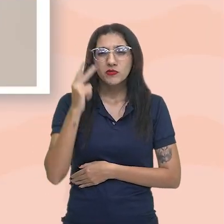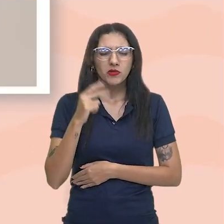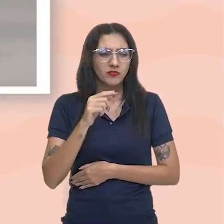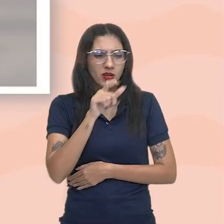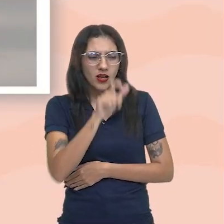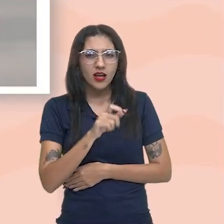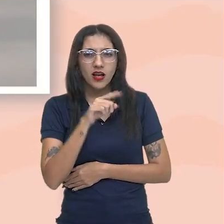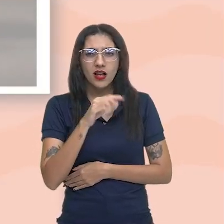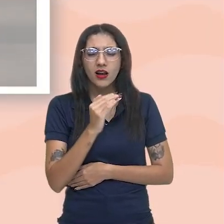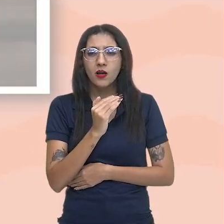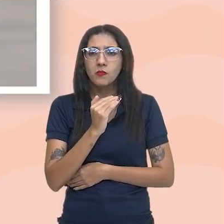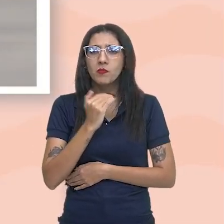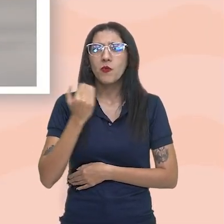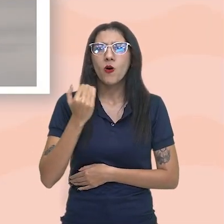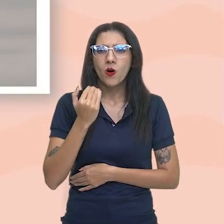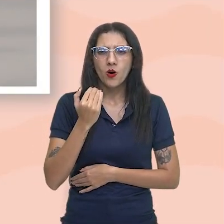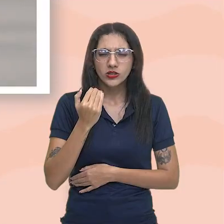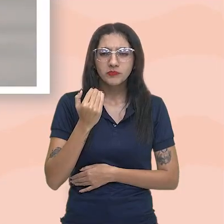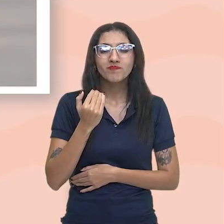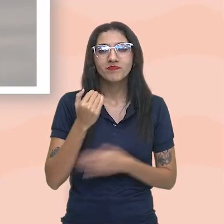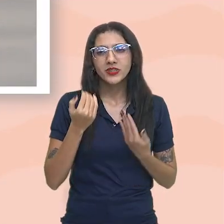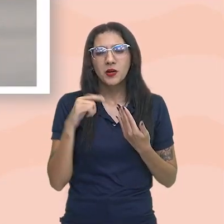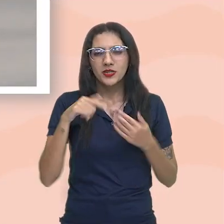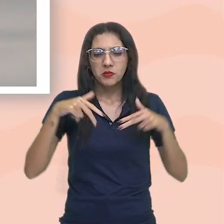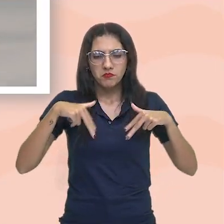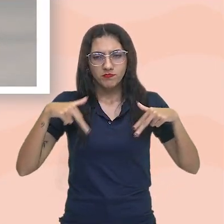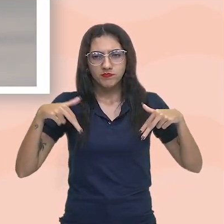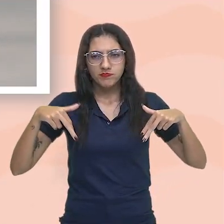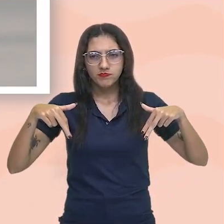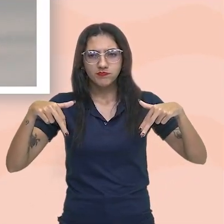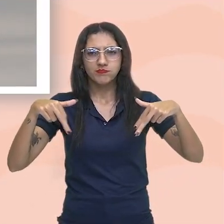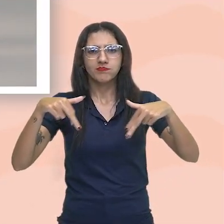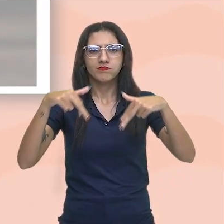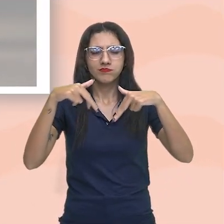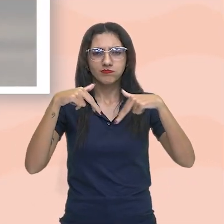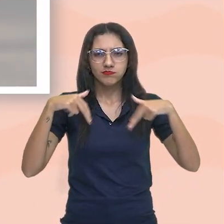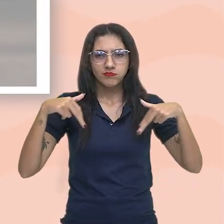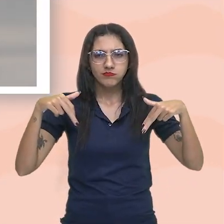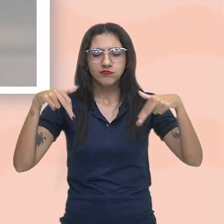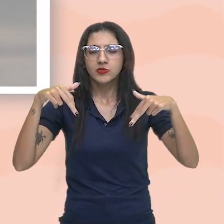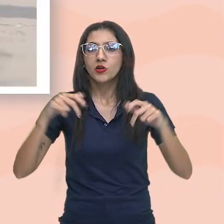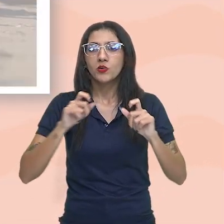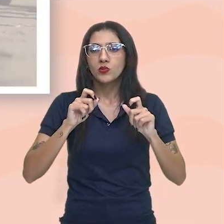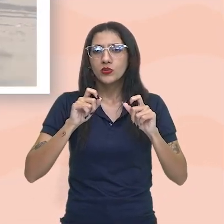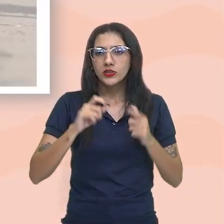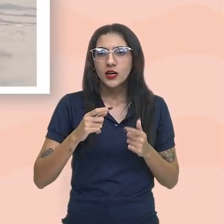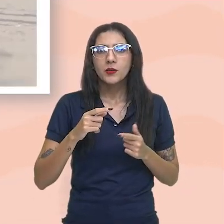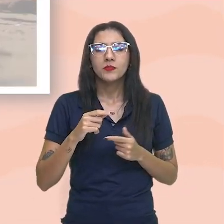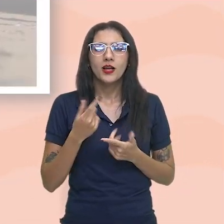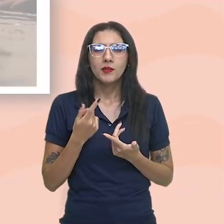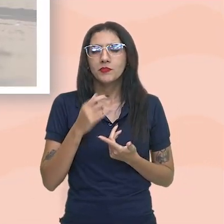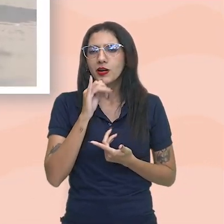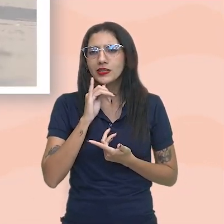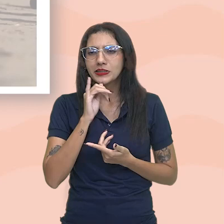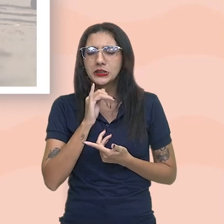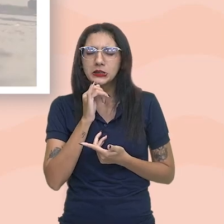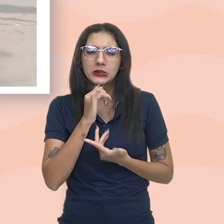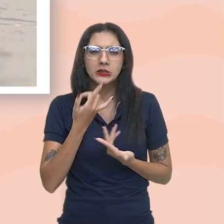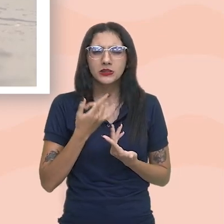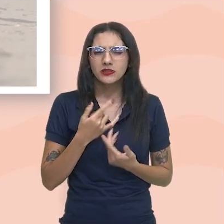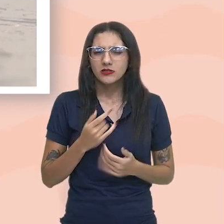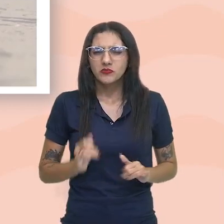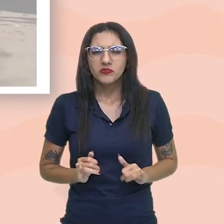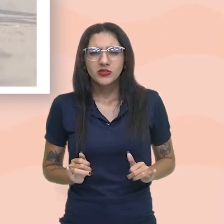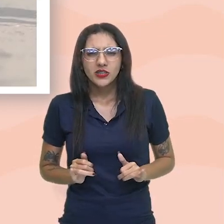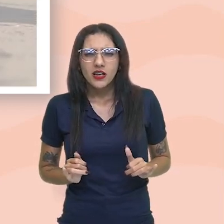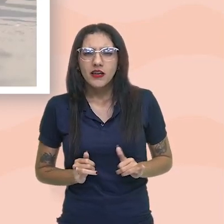querido faz esse processo de ritual para retirada do luto, né? O